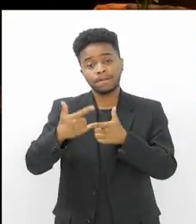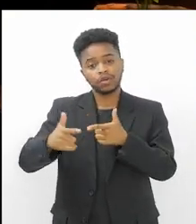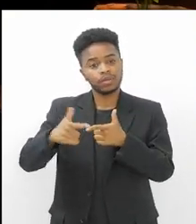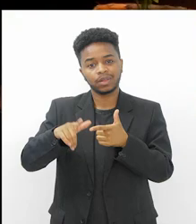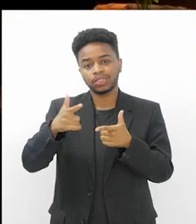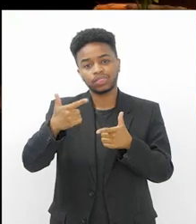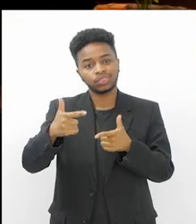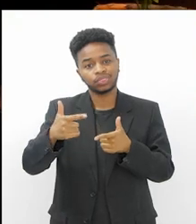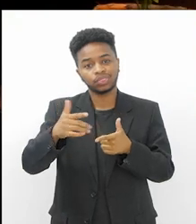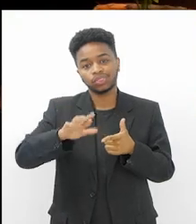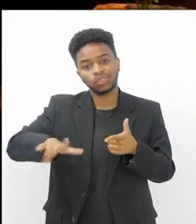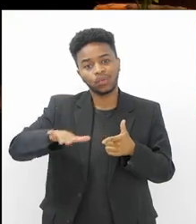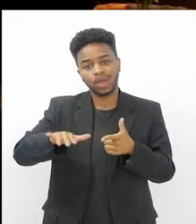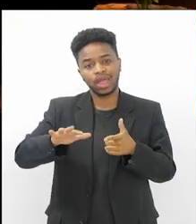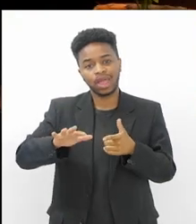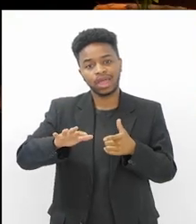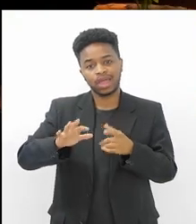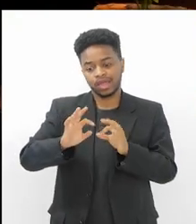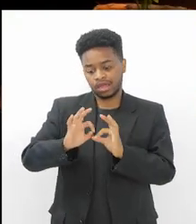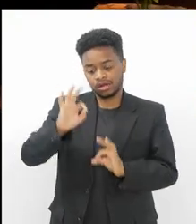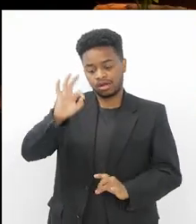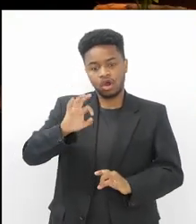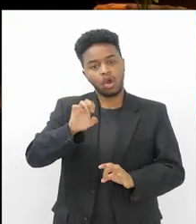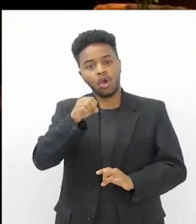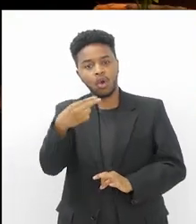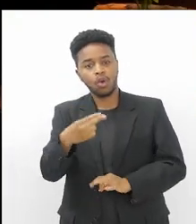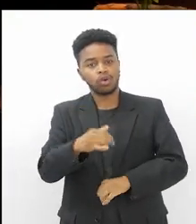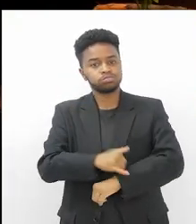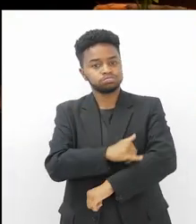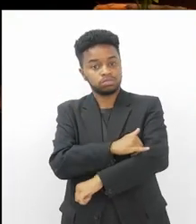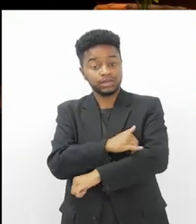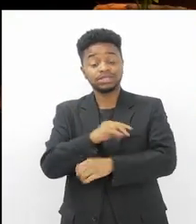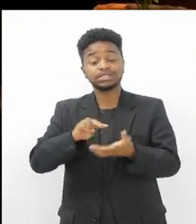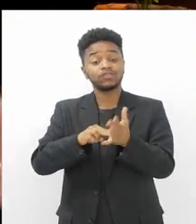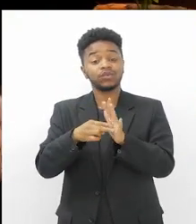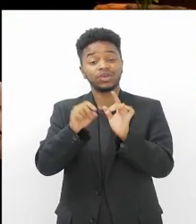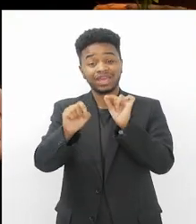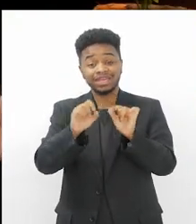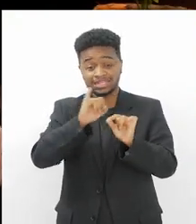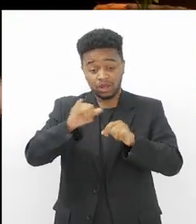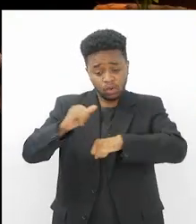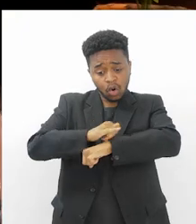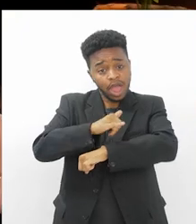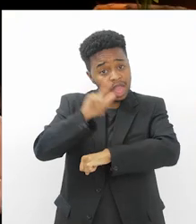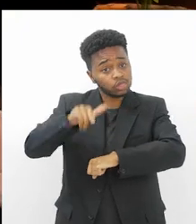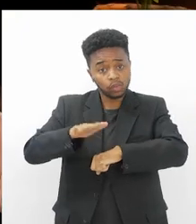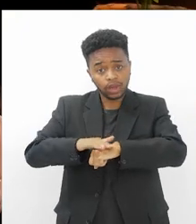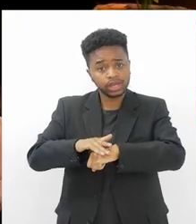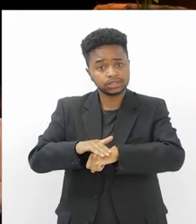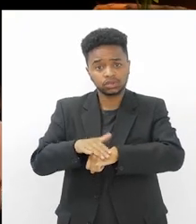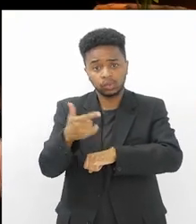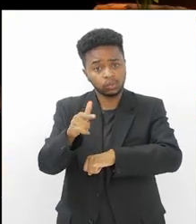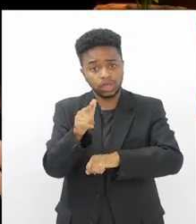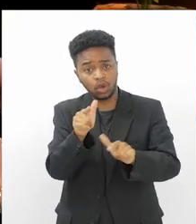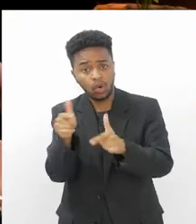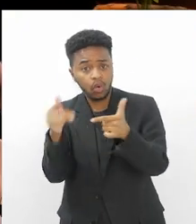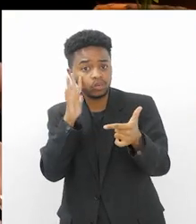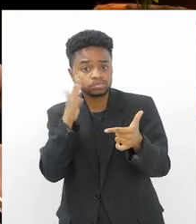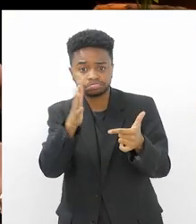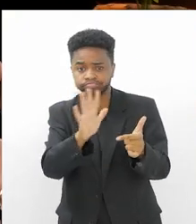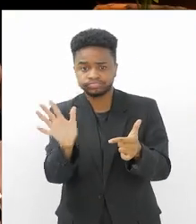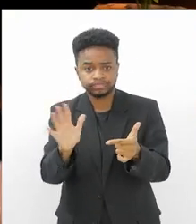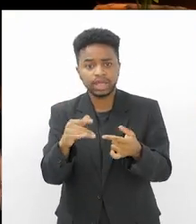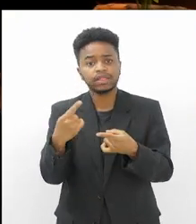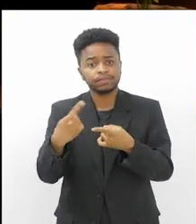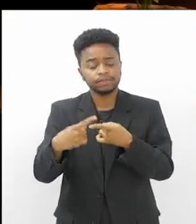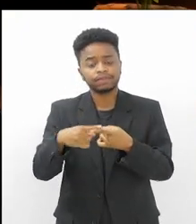peso. O problema não é a medida da pessoa, o problema é que estar muito acima do peso é doença. Não tem outra